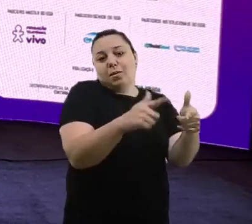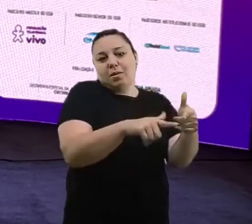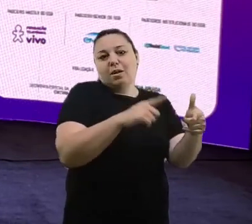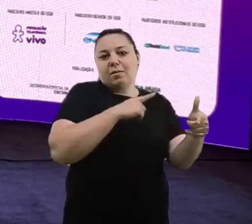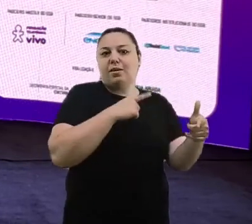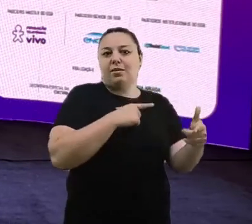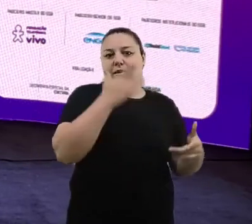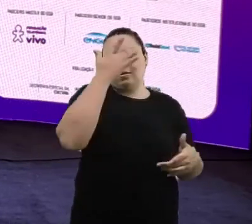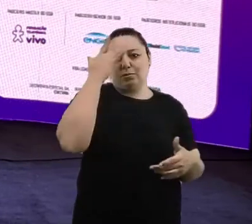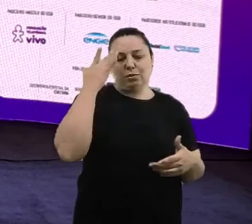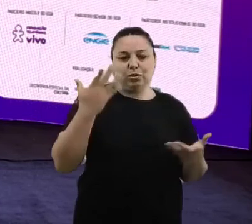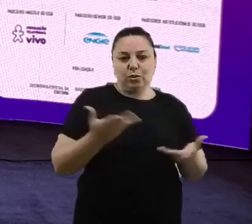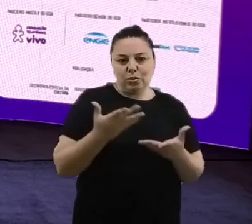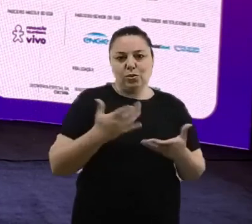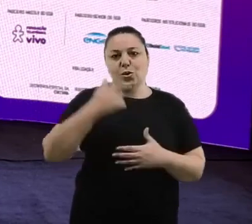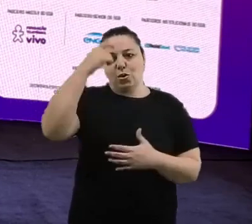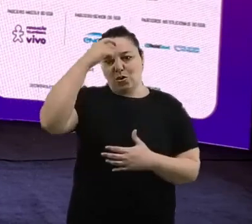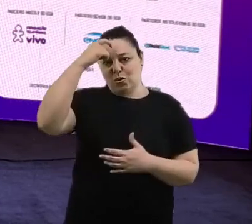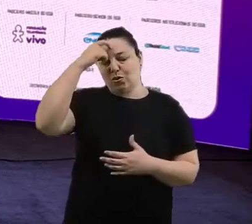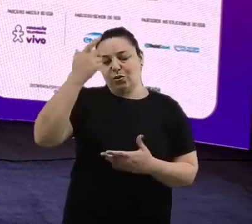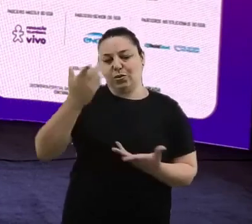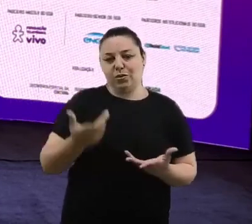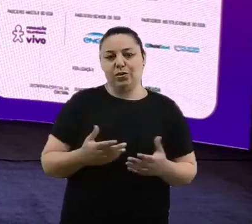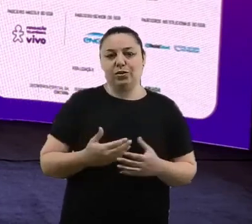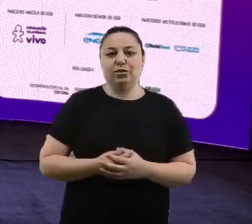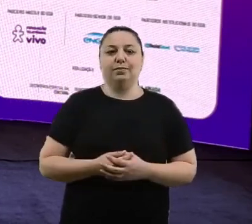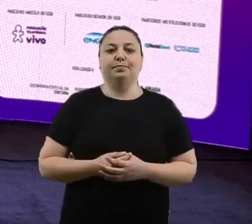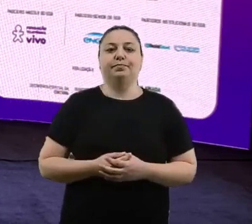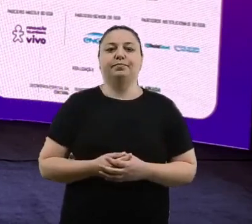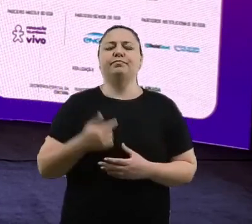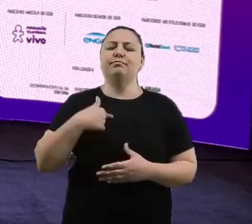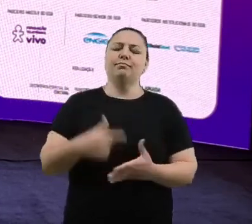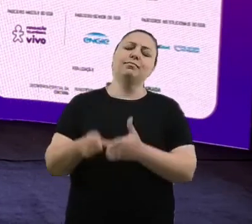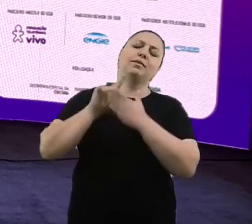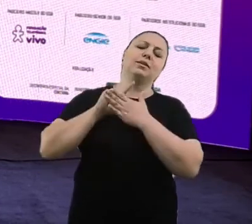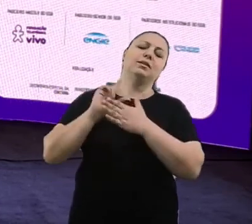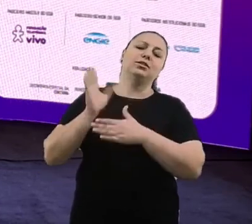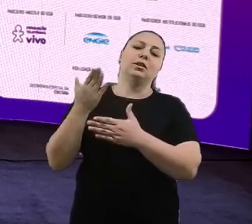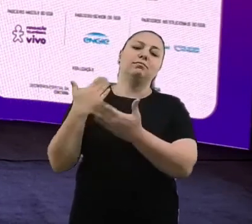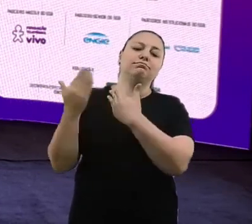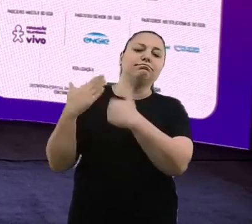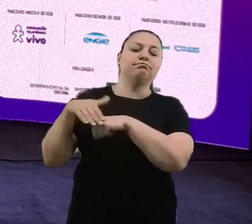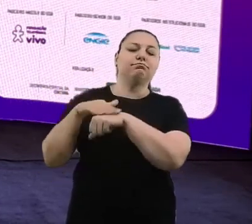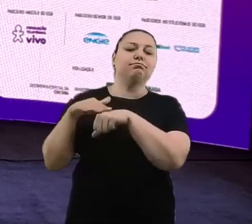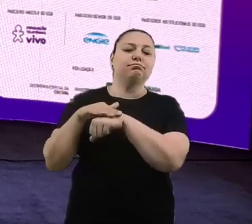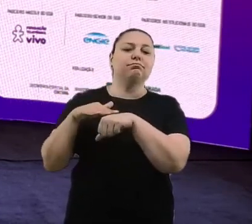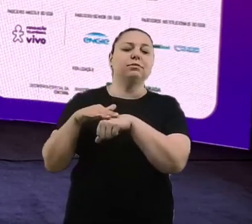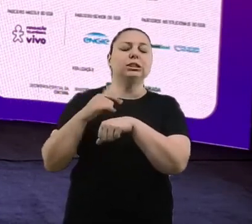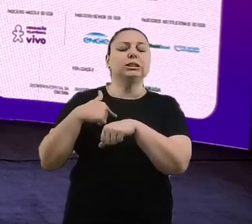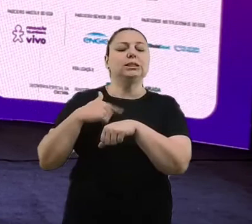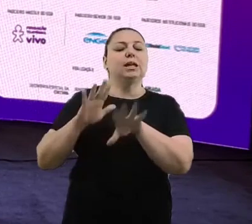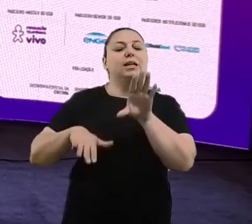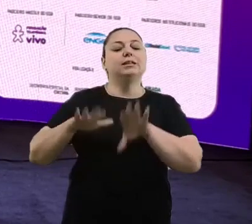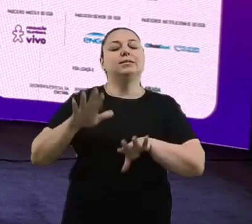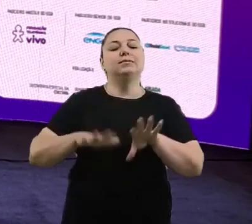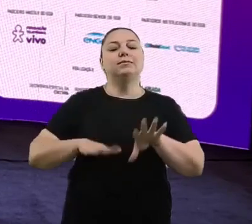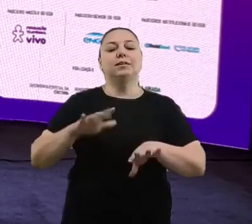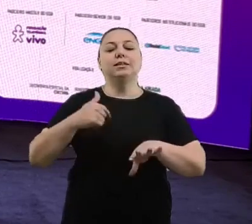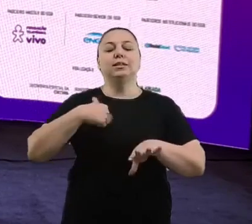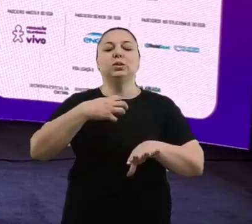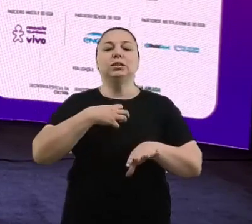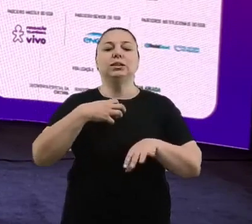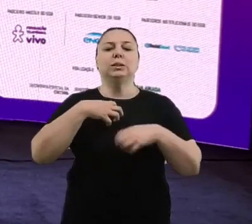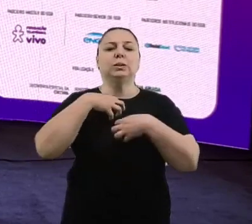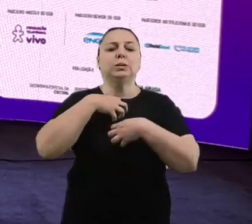causou, assim, até conversei um pouco com o Tiago antes, me causou um pouco de angústia a forma que foi colocado